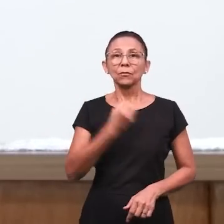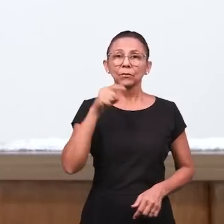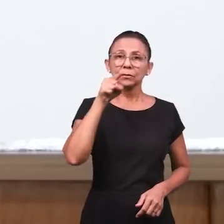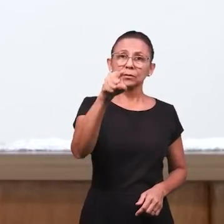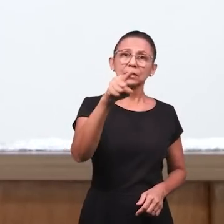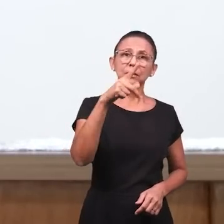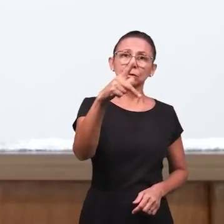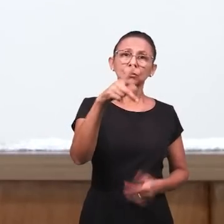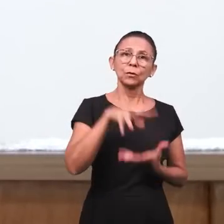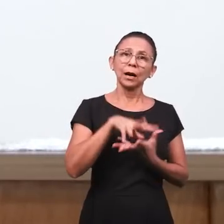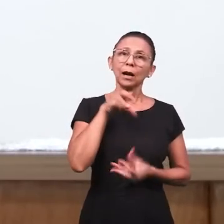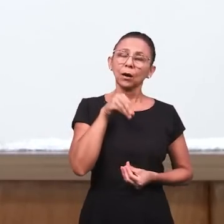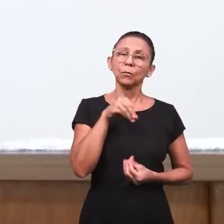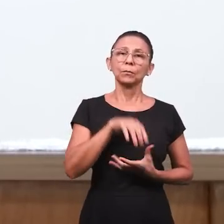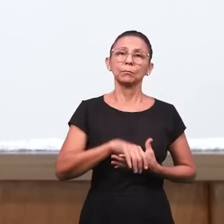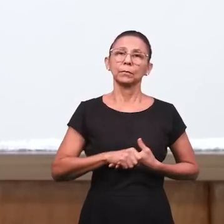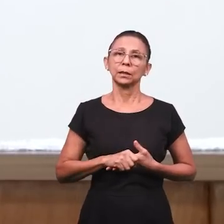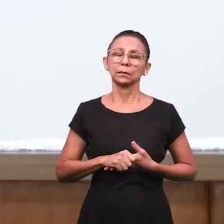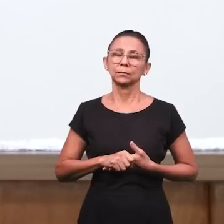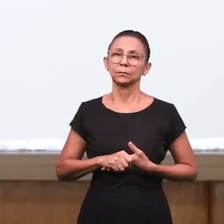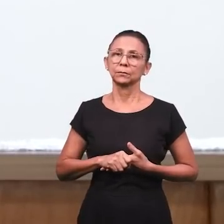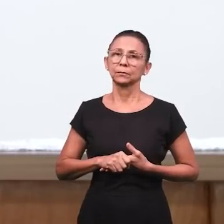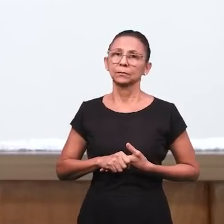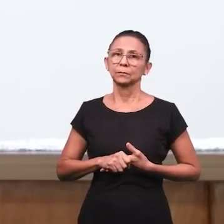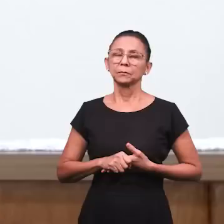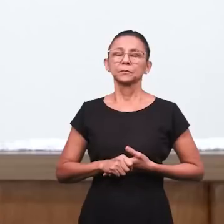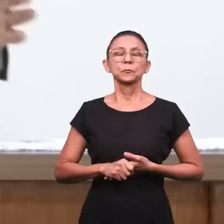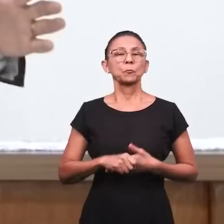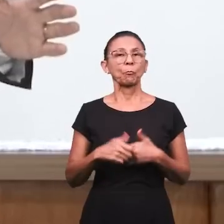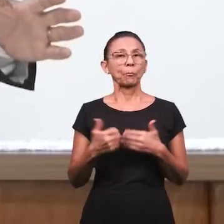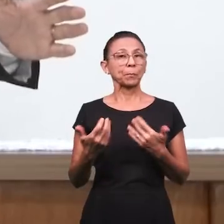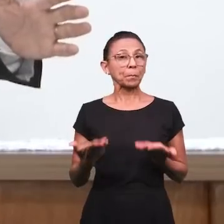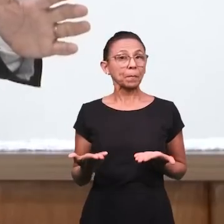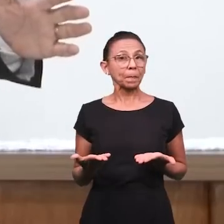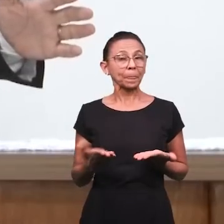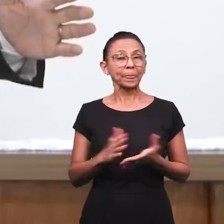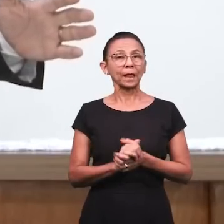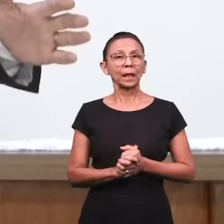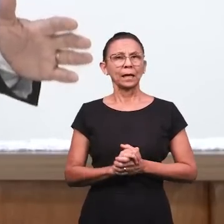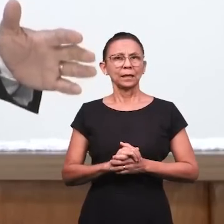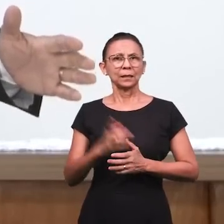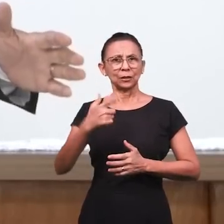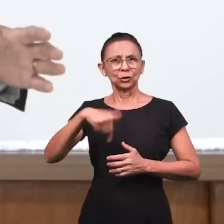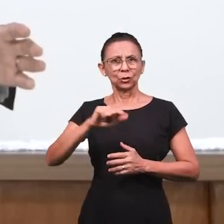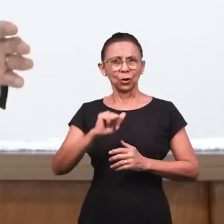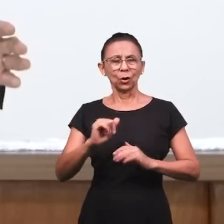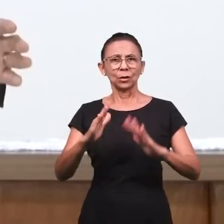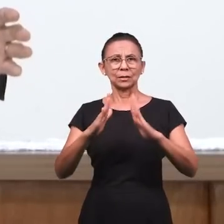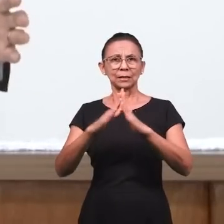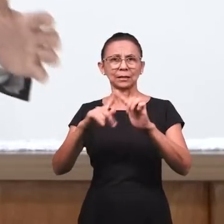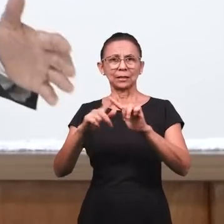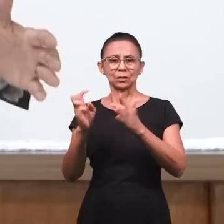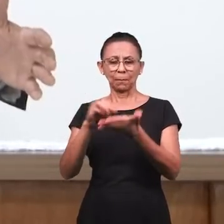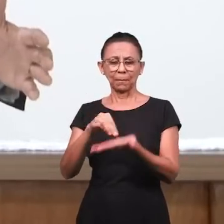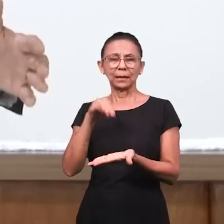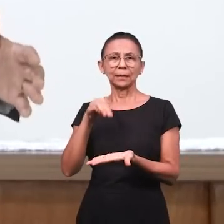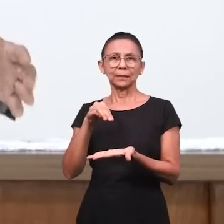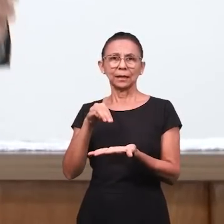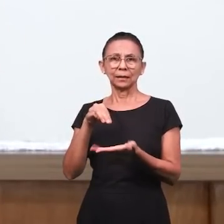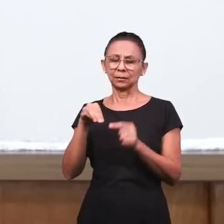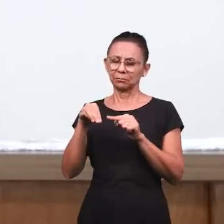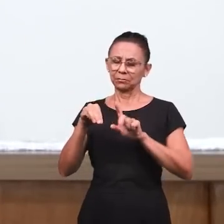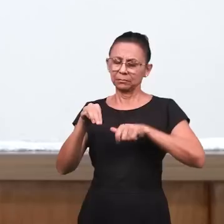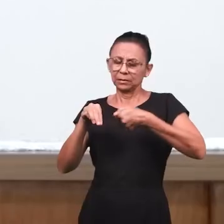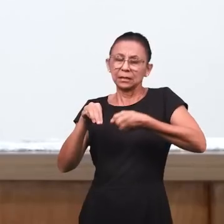sua vida. É o momento final. E a nossa mensagem, por isso que o nosso nome é Maranata, é esta: